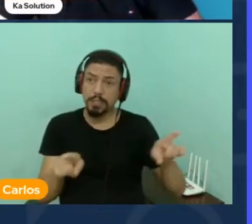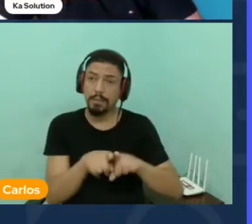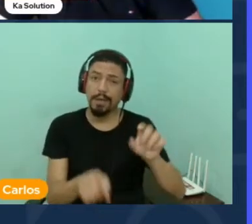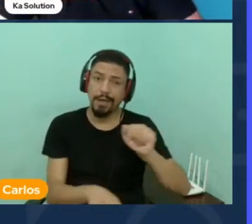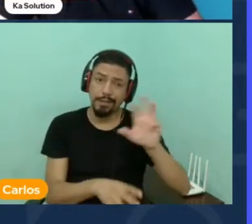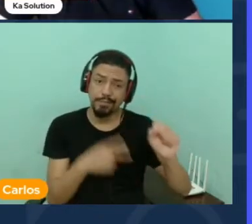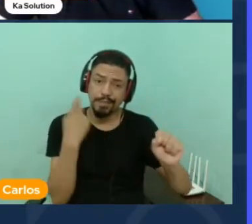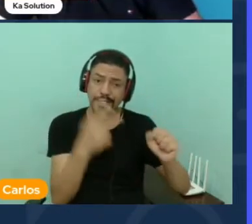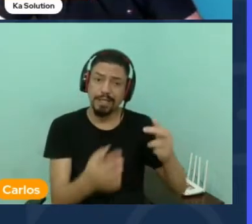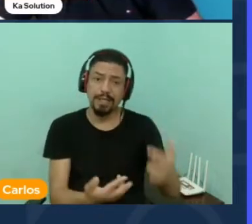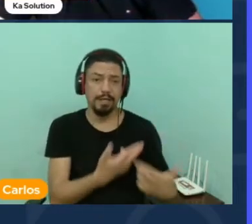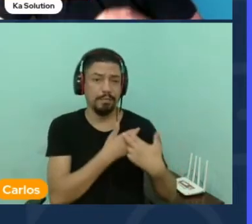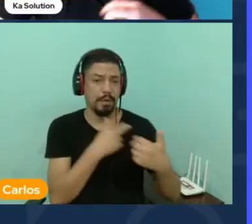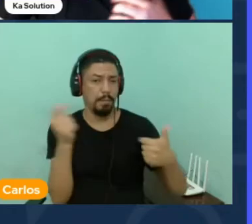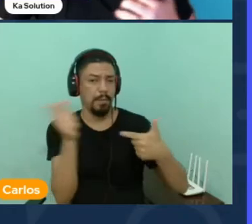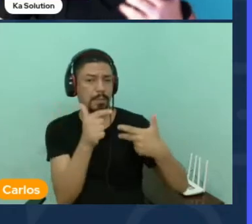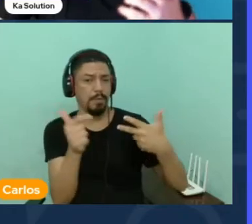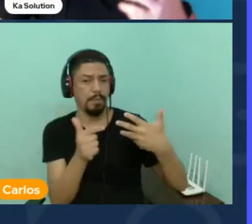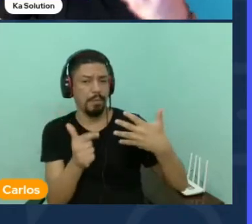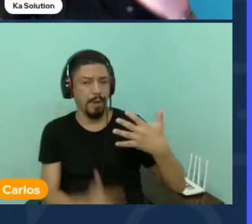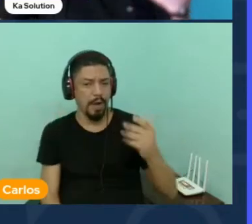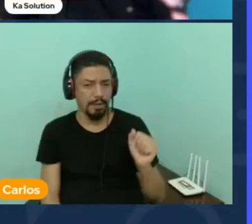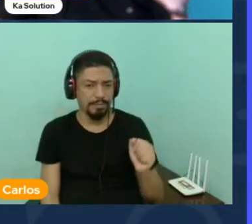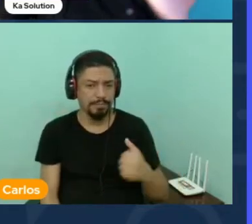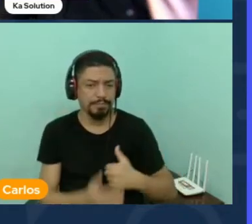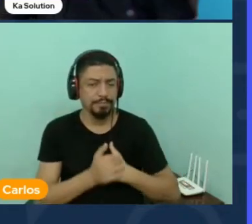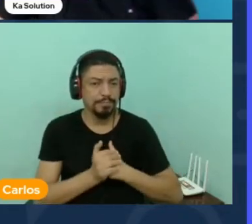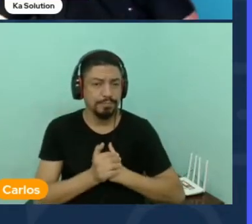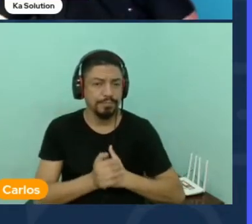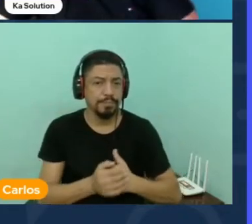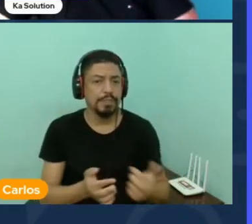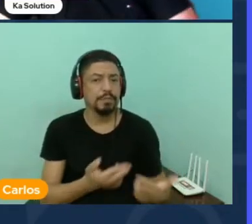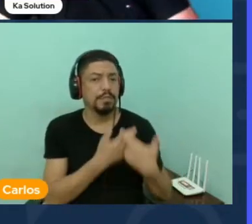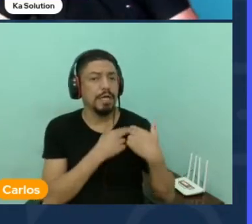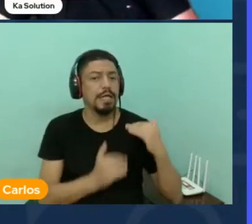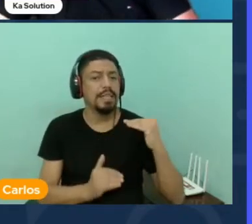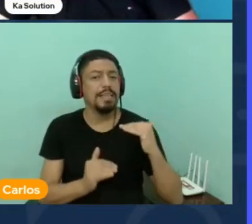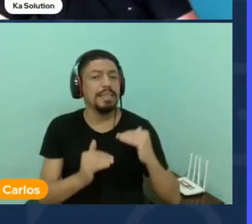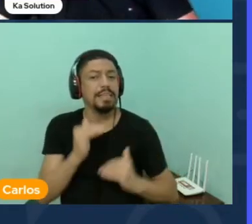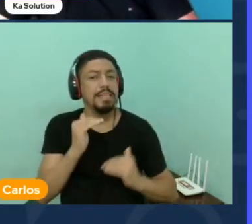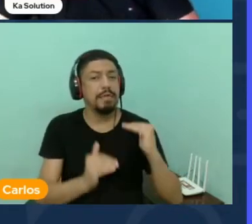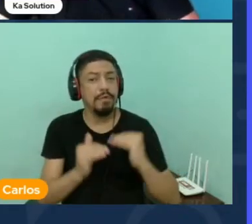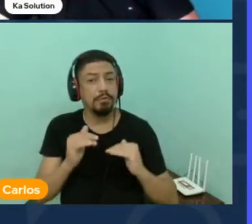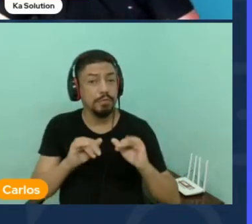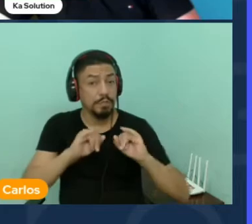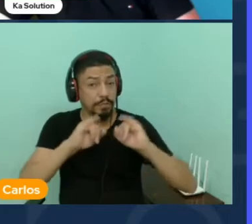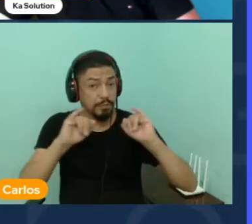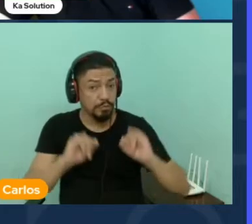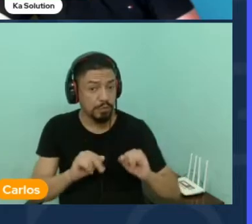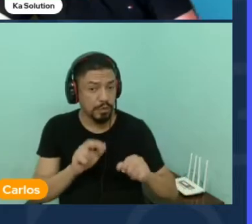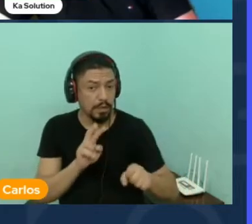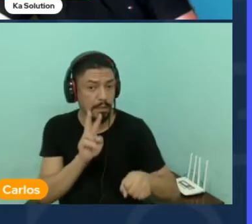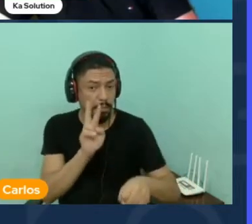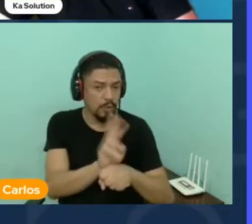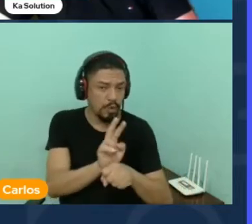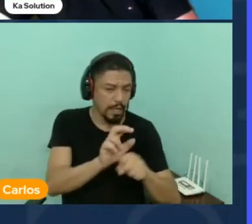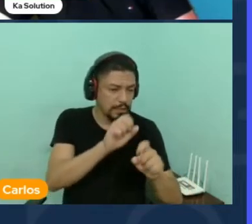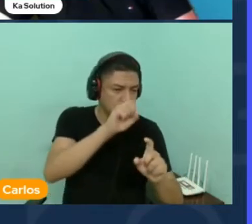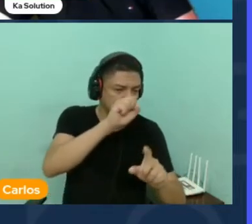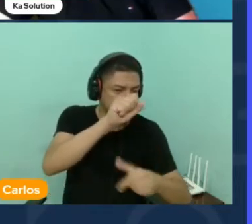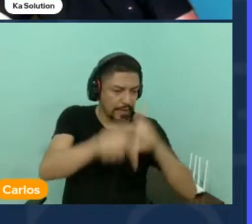delas, que é a responsabilidade no nível da infraestrutura, manter os serviços de computação,